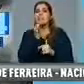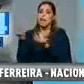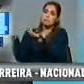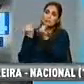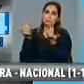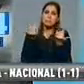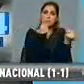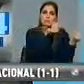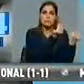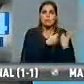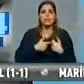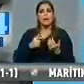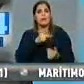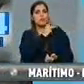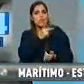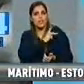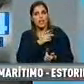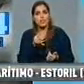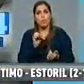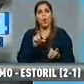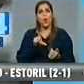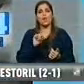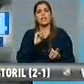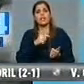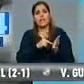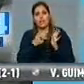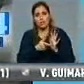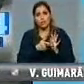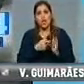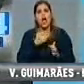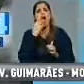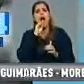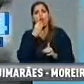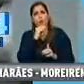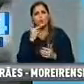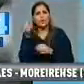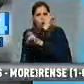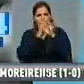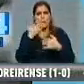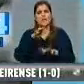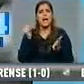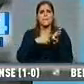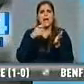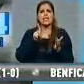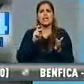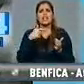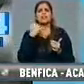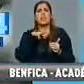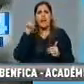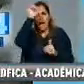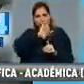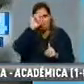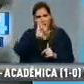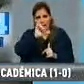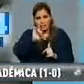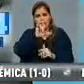os politécnicos estudantes não só do espaço europeu, mas também da América Latina, enfim, do continente asiático, que possam,